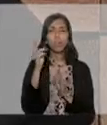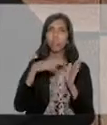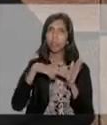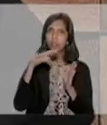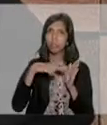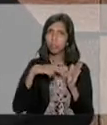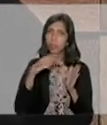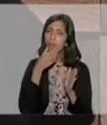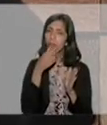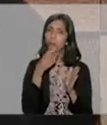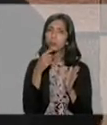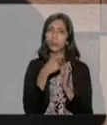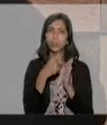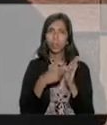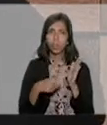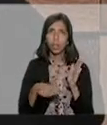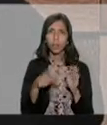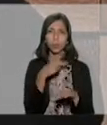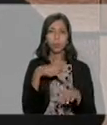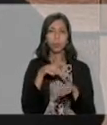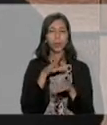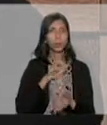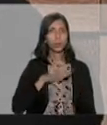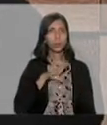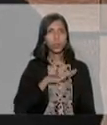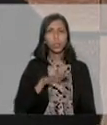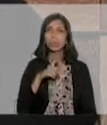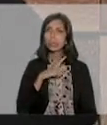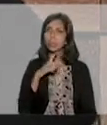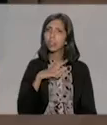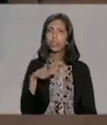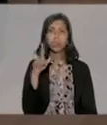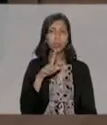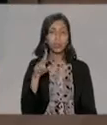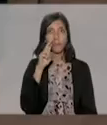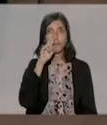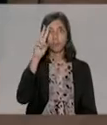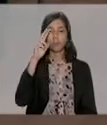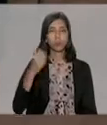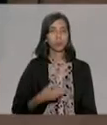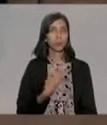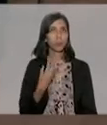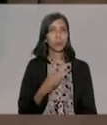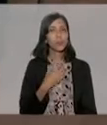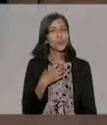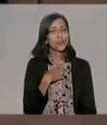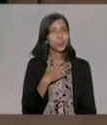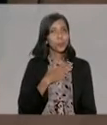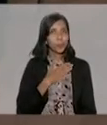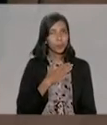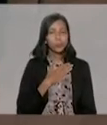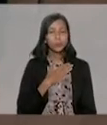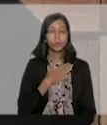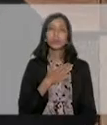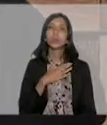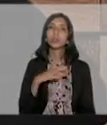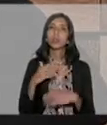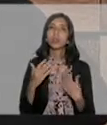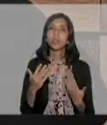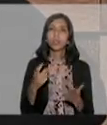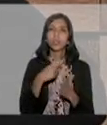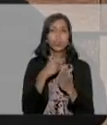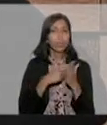todo mundo a ler esse autor, um autor português muito importante, que tem uma literatura muito forte, poética, do jeito que eu